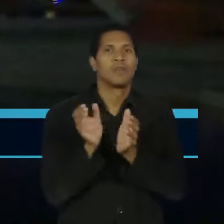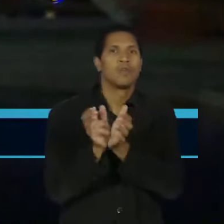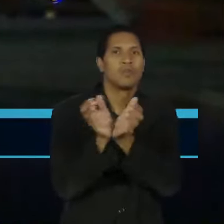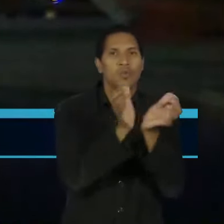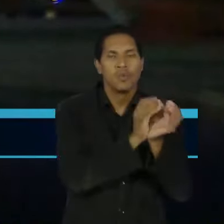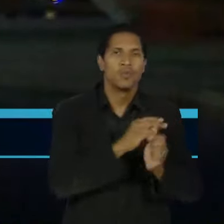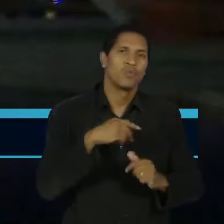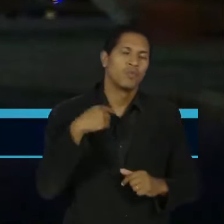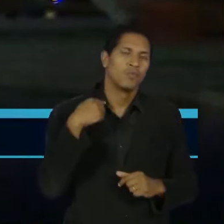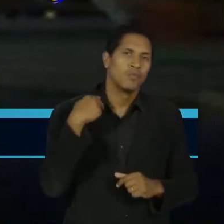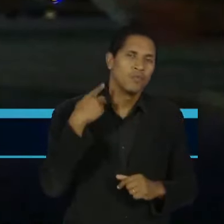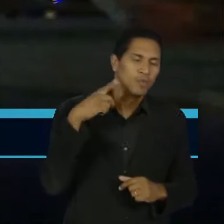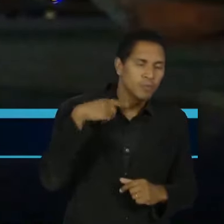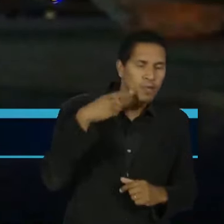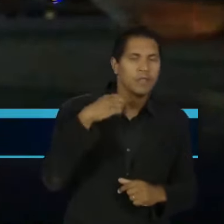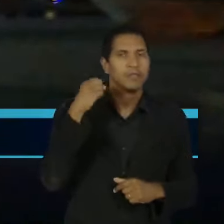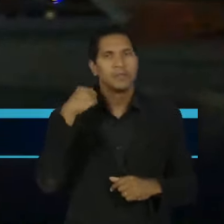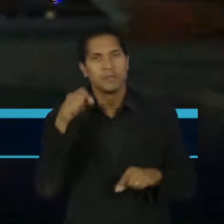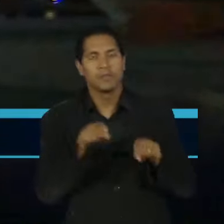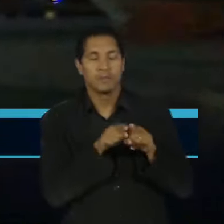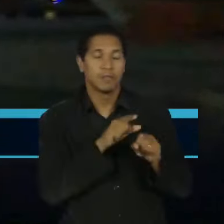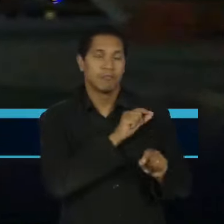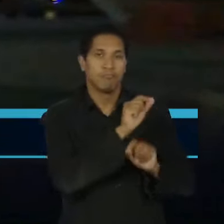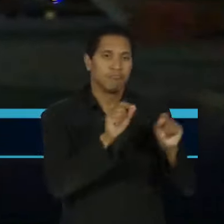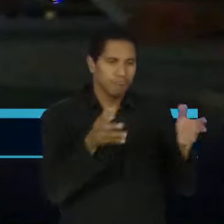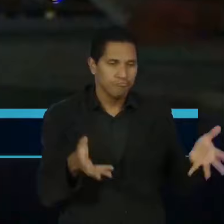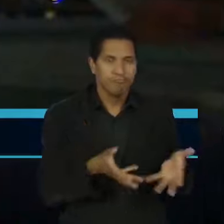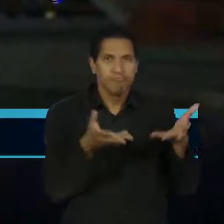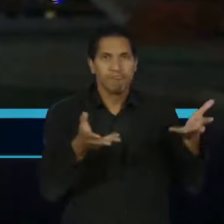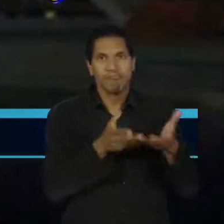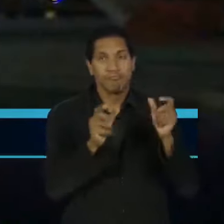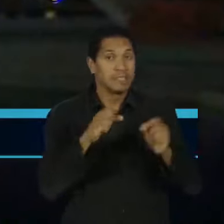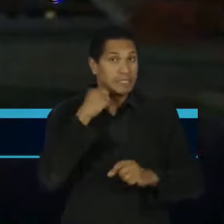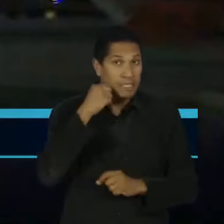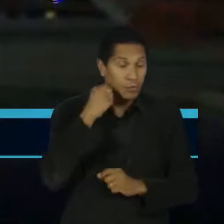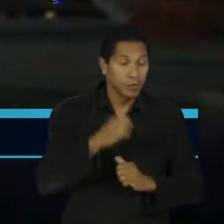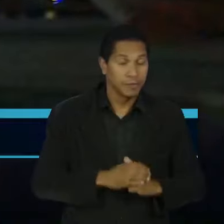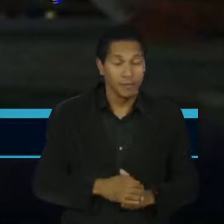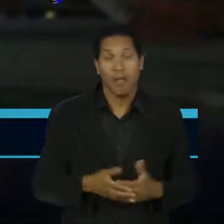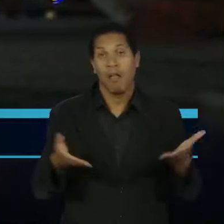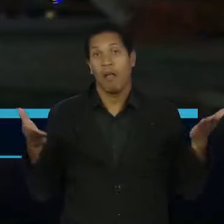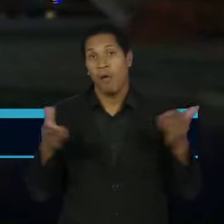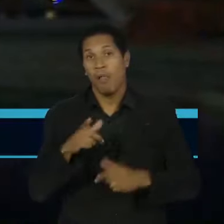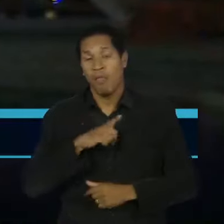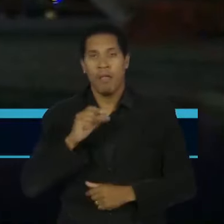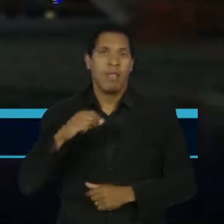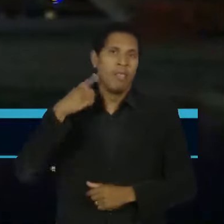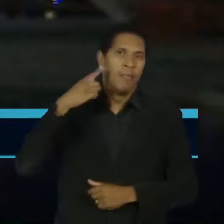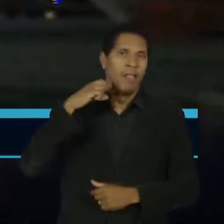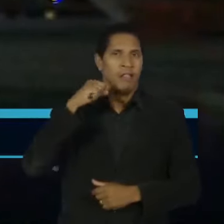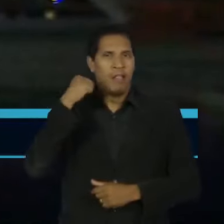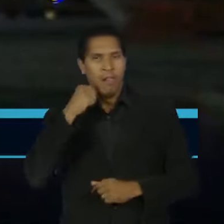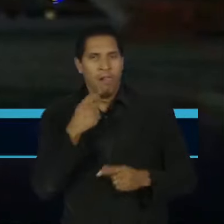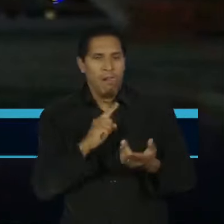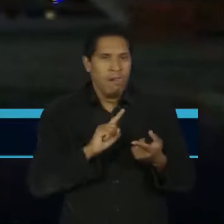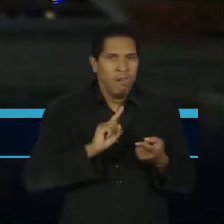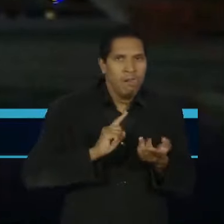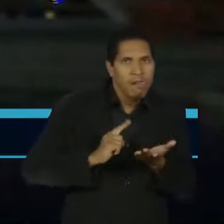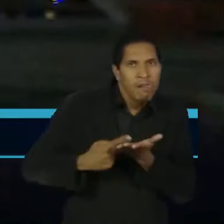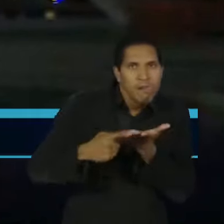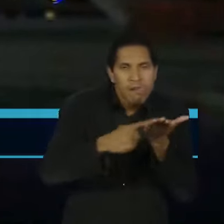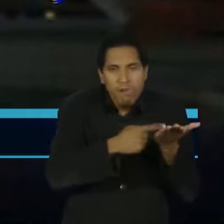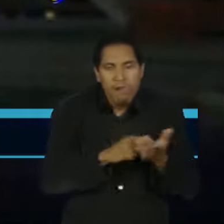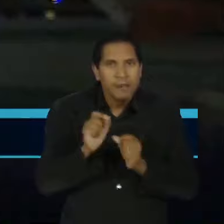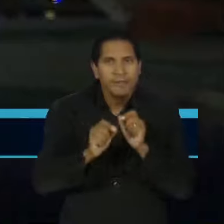parlamentares justamente neste ano, que tem eleições municipais. Agora, deputados e senadores se articulam para derrubar